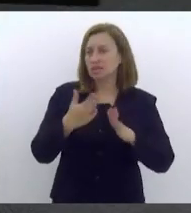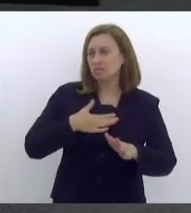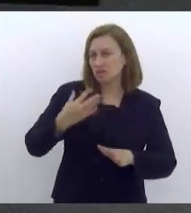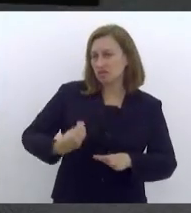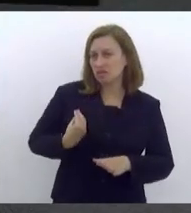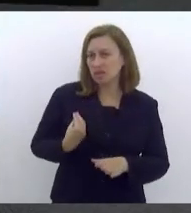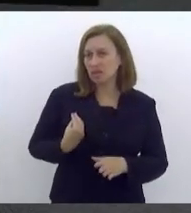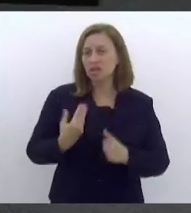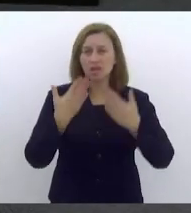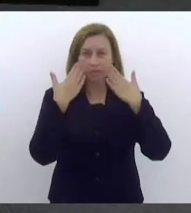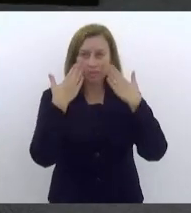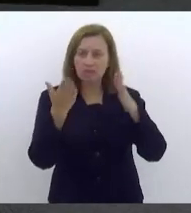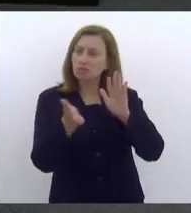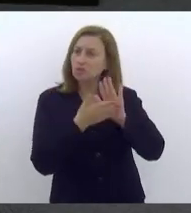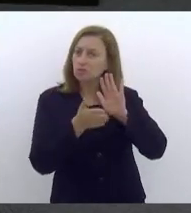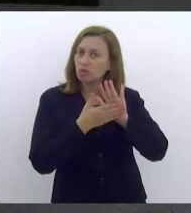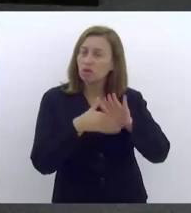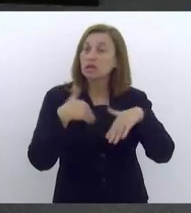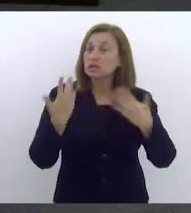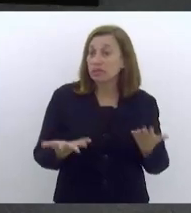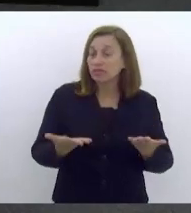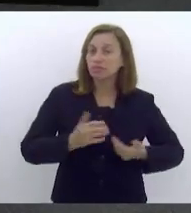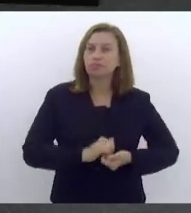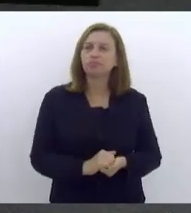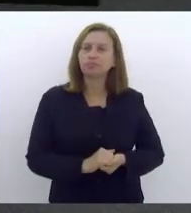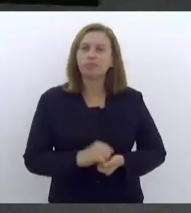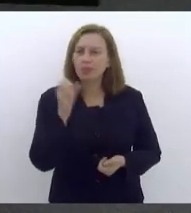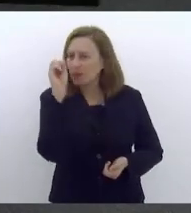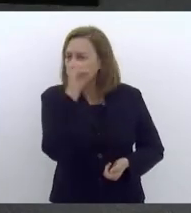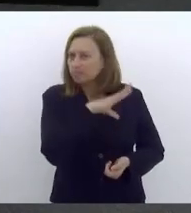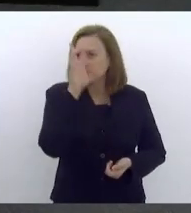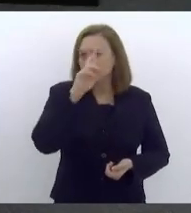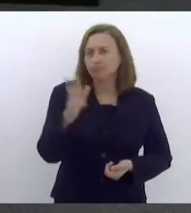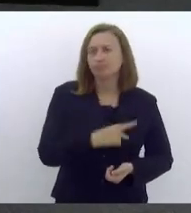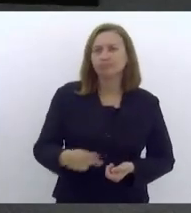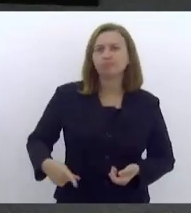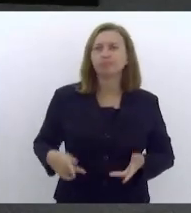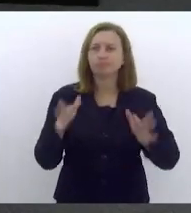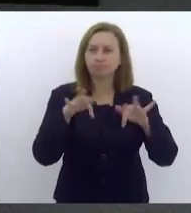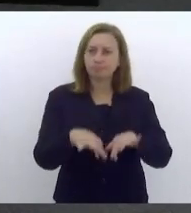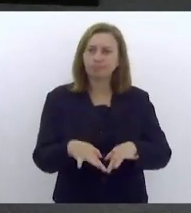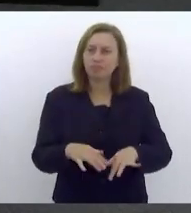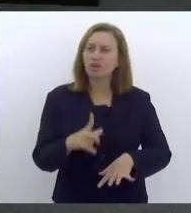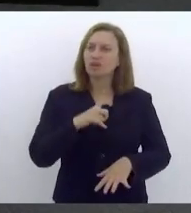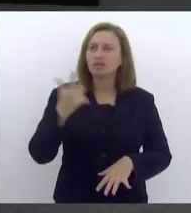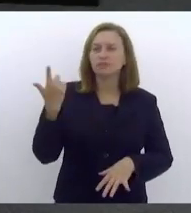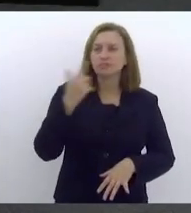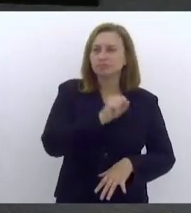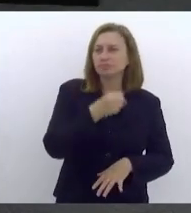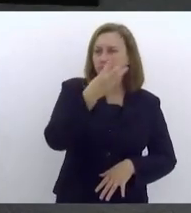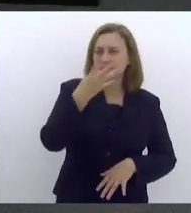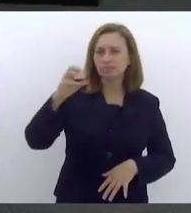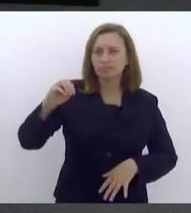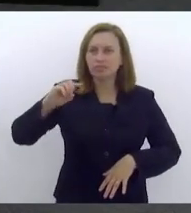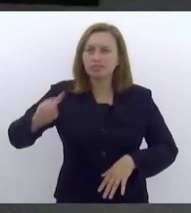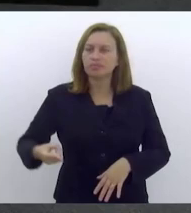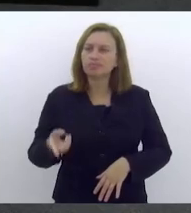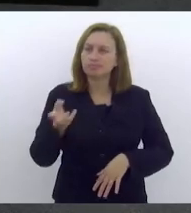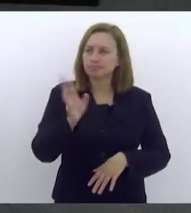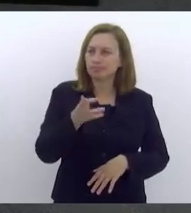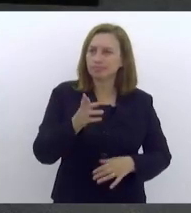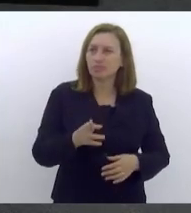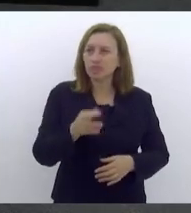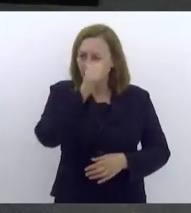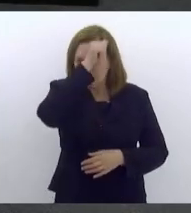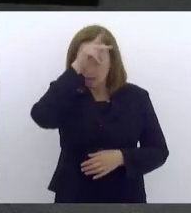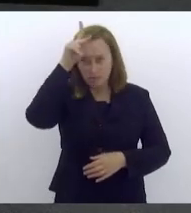Janeiro e apresentou essa proposta. Então, é um absurdo, presidente, para concluir. Nós temos conseguido R$400 mil para a TIS e a